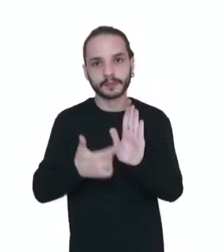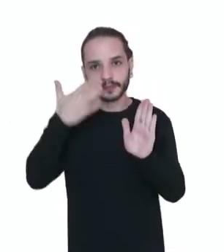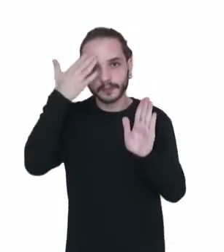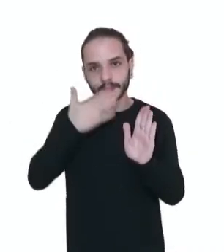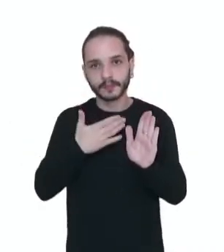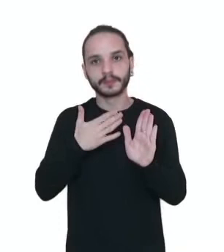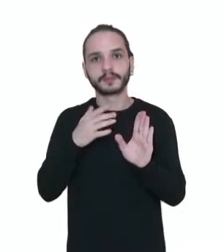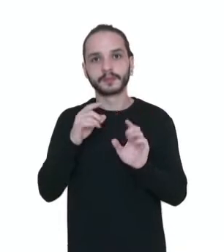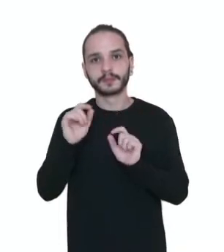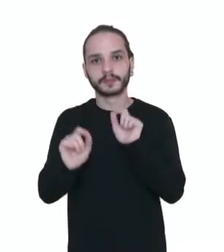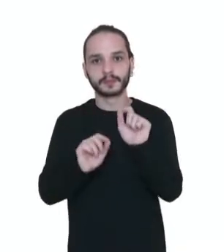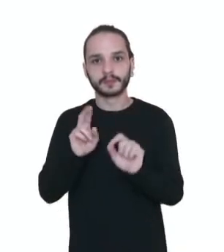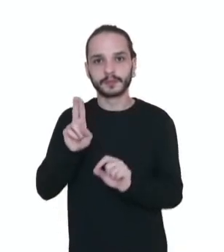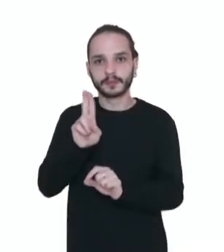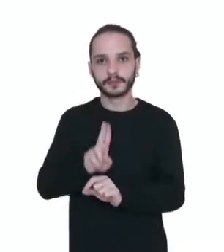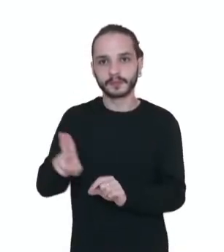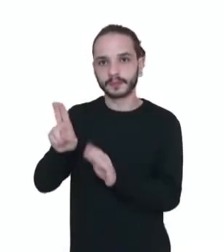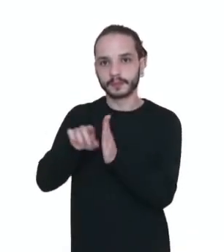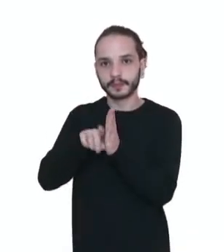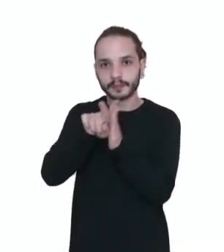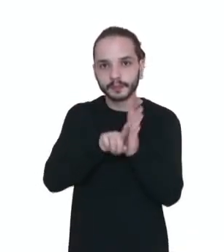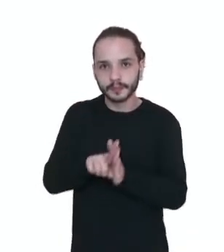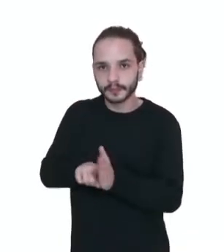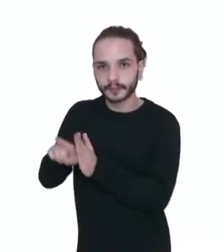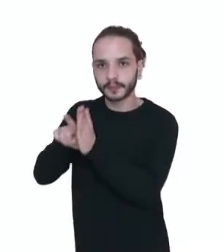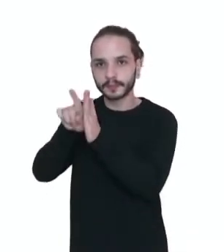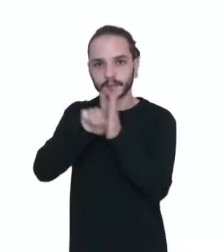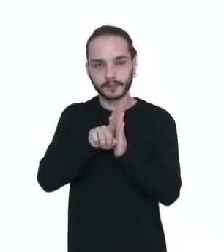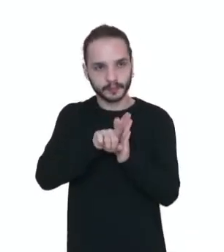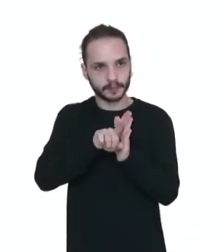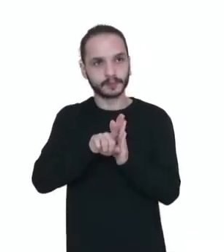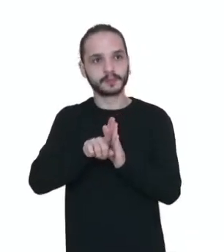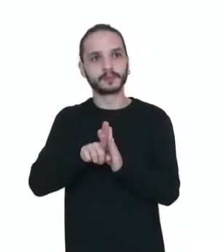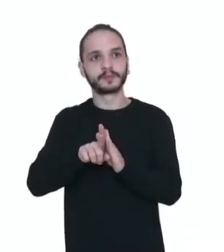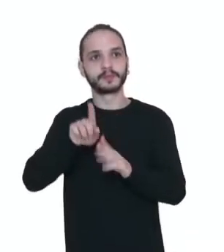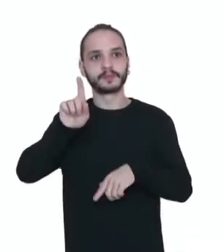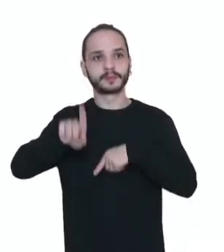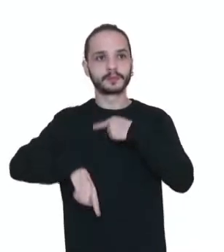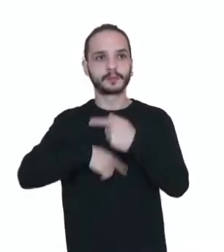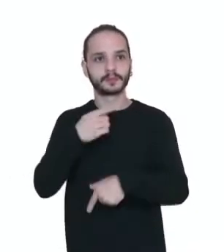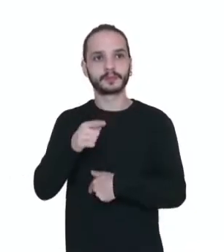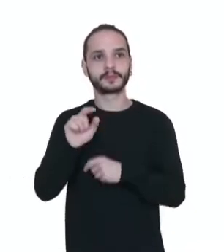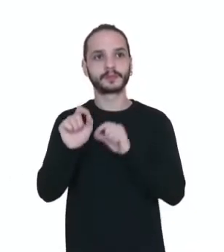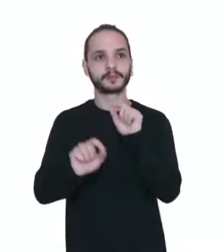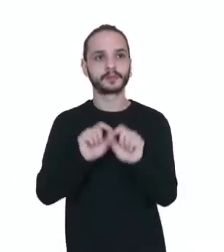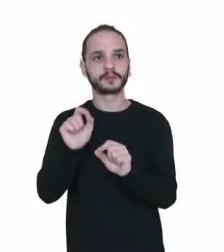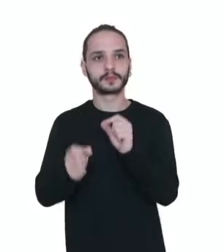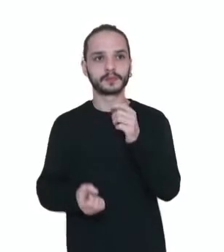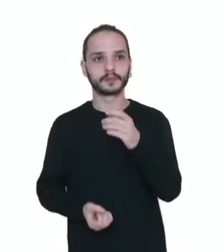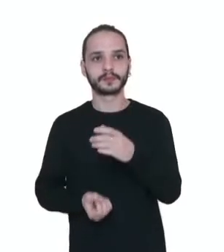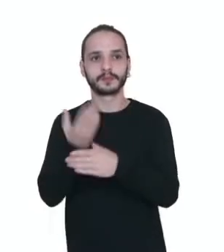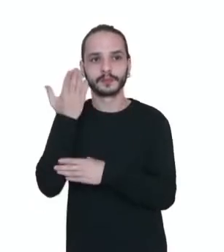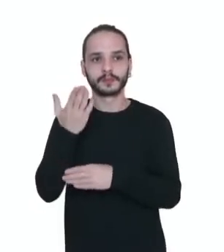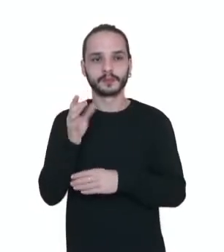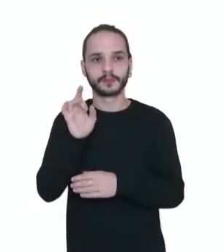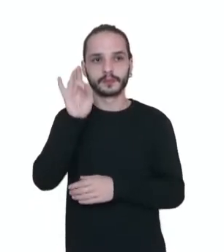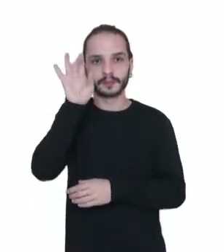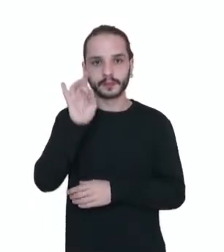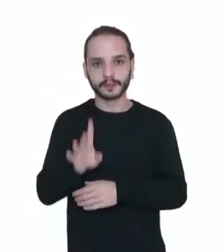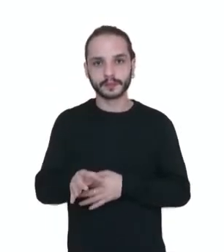com pesquisas, né? Fonte de pesquisas dos livros. Depois, a ideia é desenvolver cada argumento em